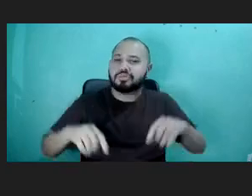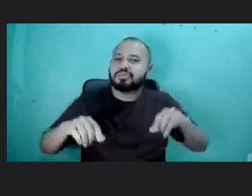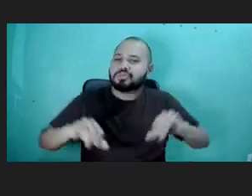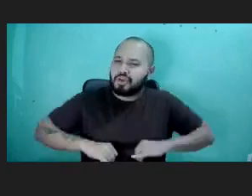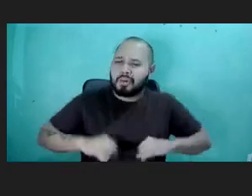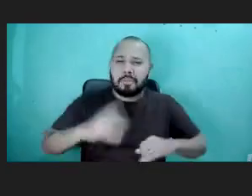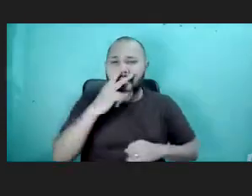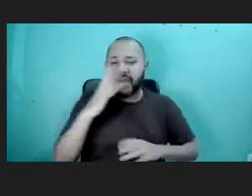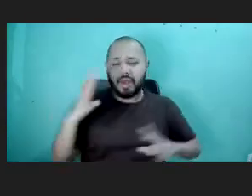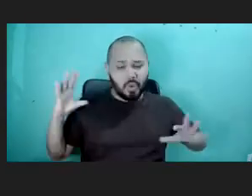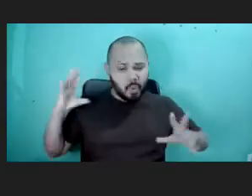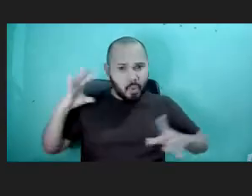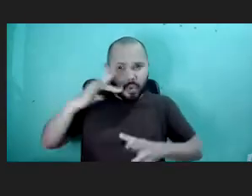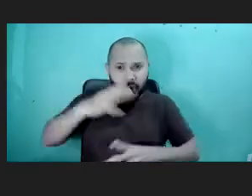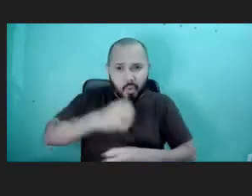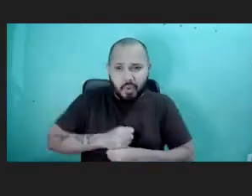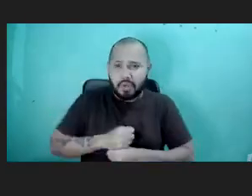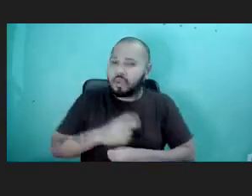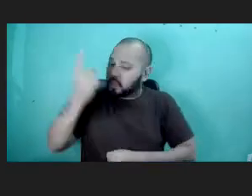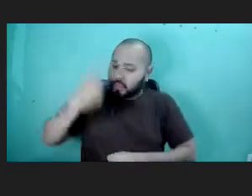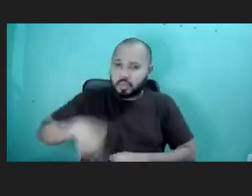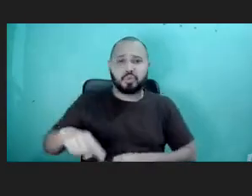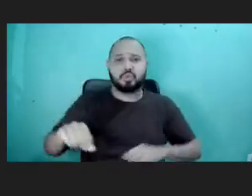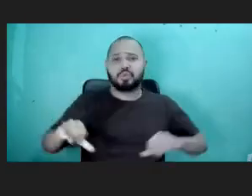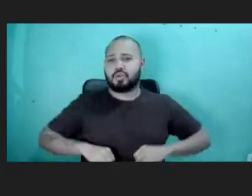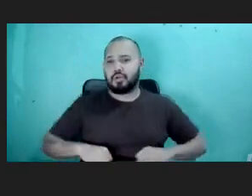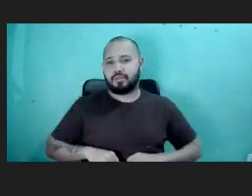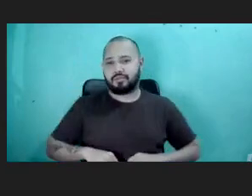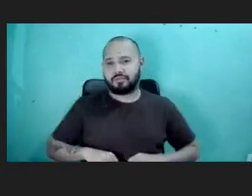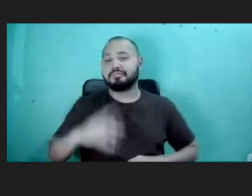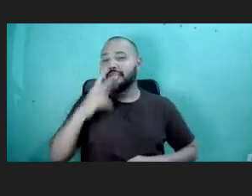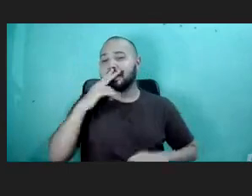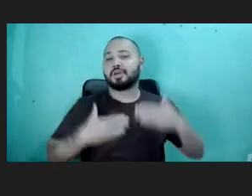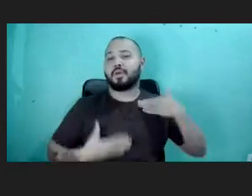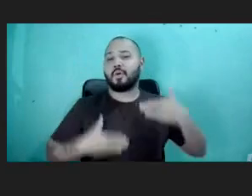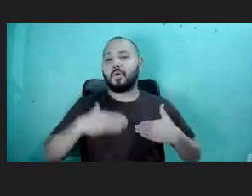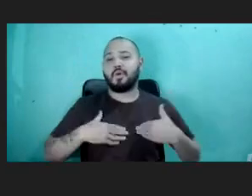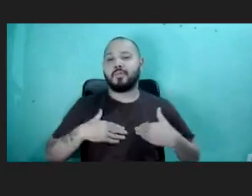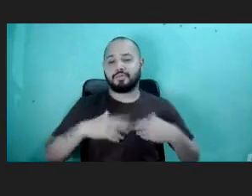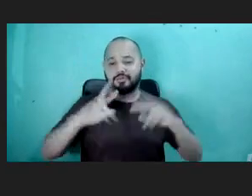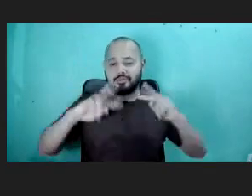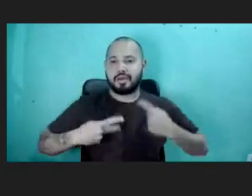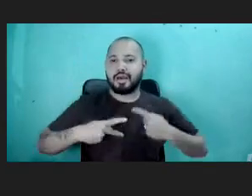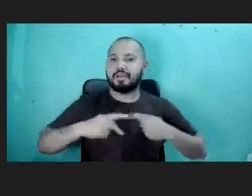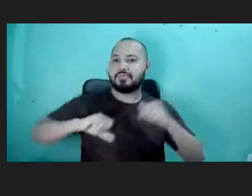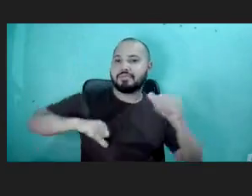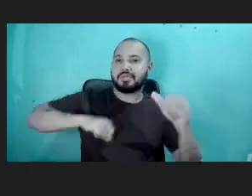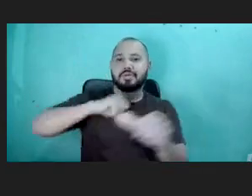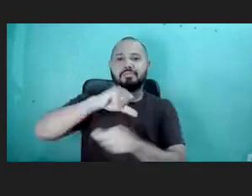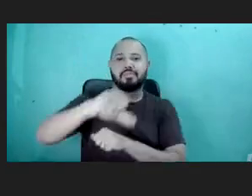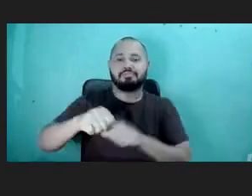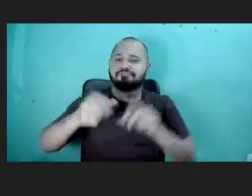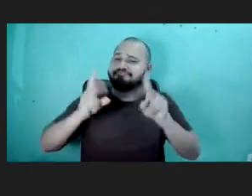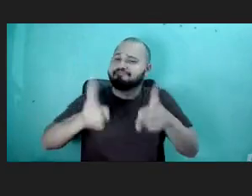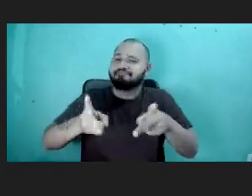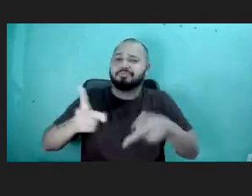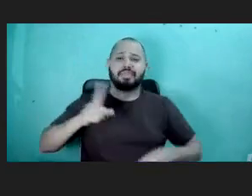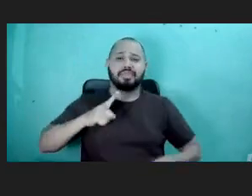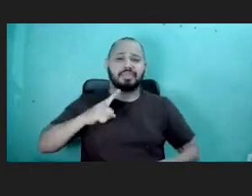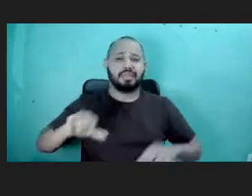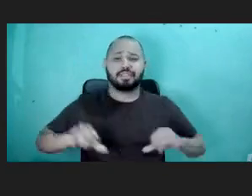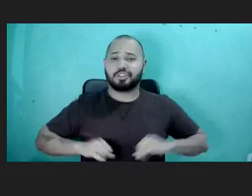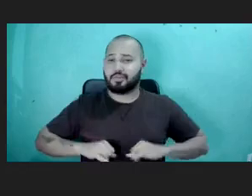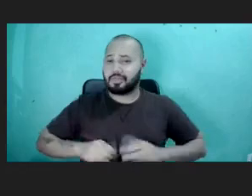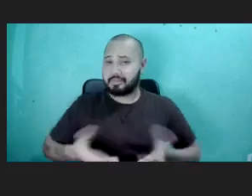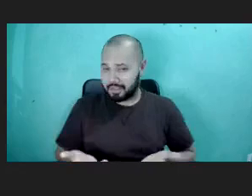corpo se relacionando com o mundo ao longo do meu desenvolvimento enquanto ser humano, ela é toda pautada através do sofrimento. Então, de